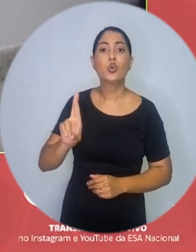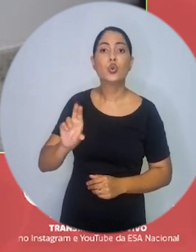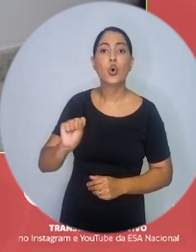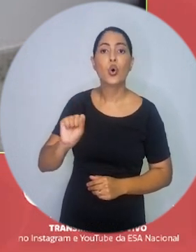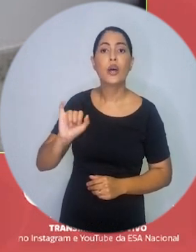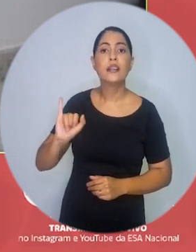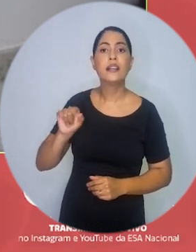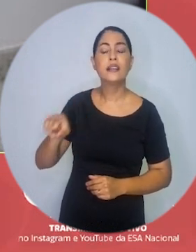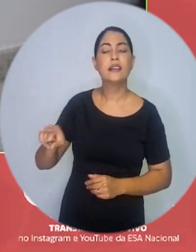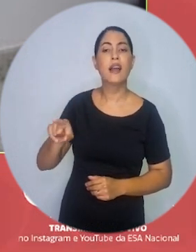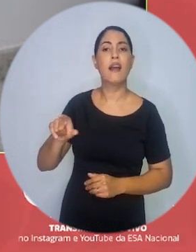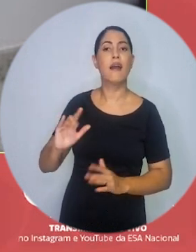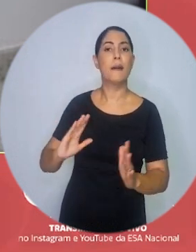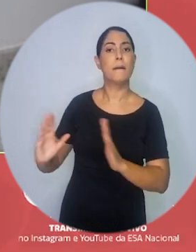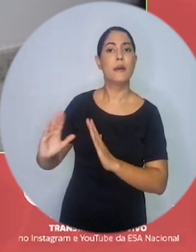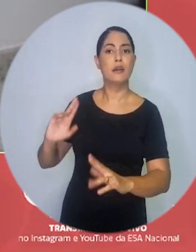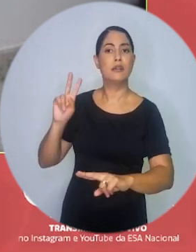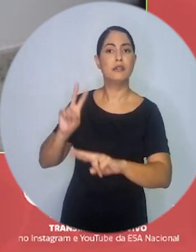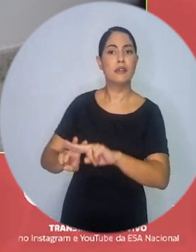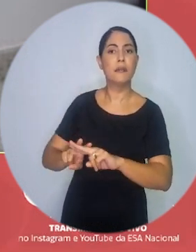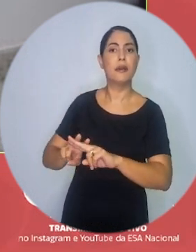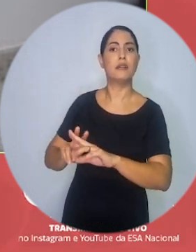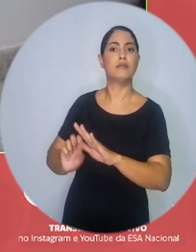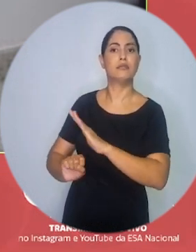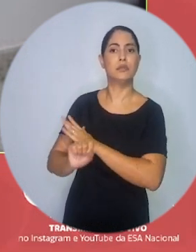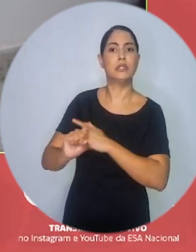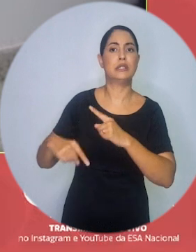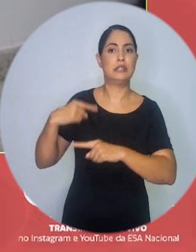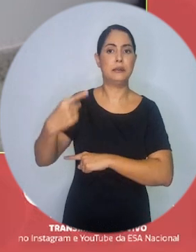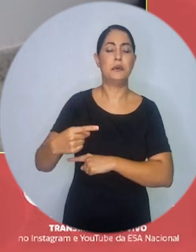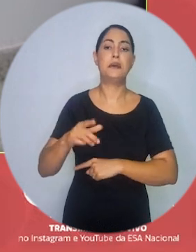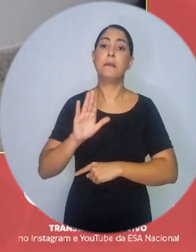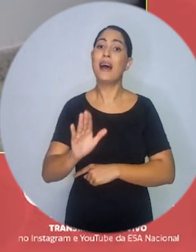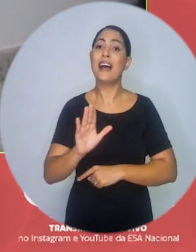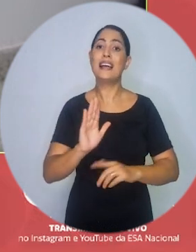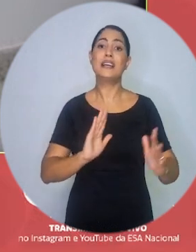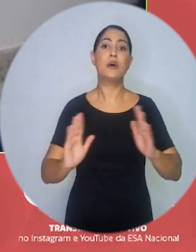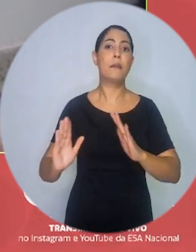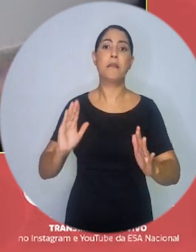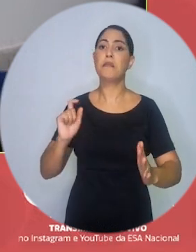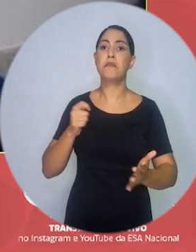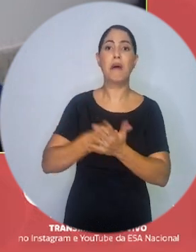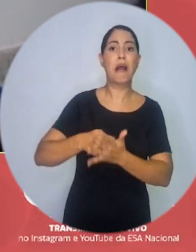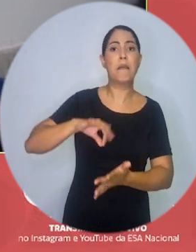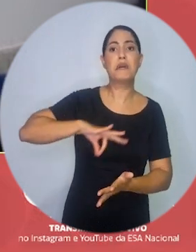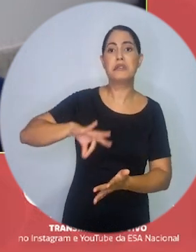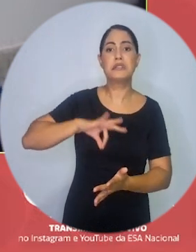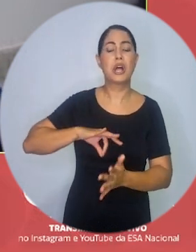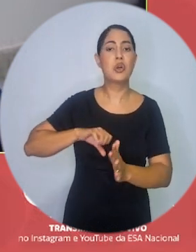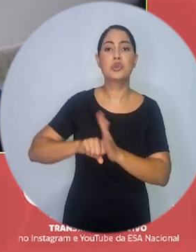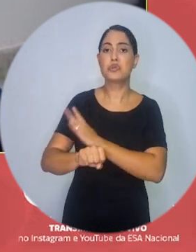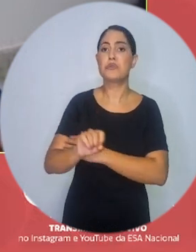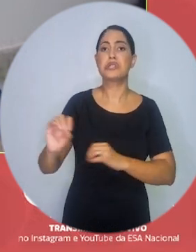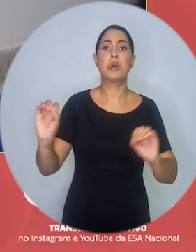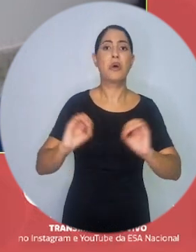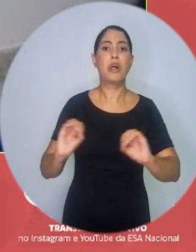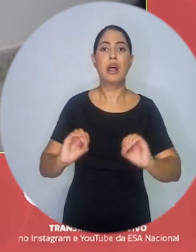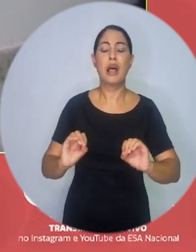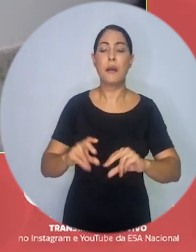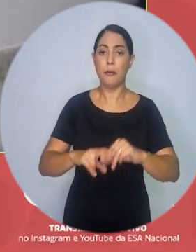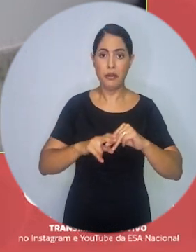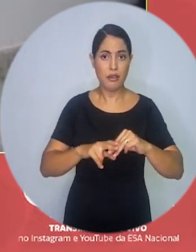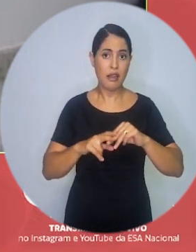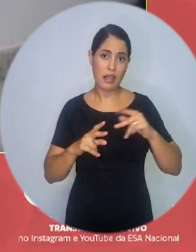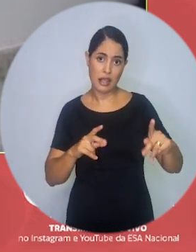sursi, da suspensão condicional da execução da pena. E não vai, por exemplo, ter a suspensão do pagamento do salário, porque vai